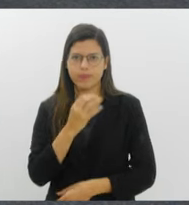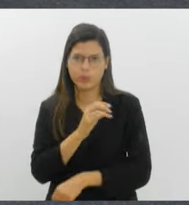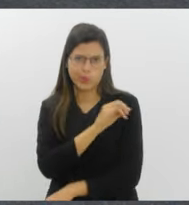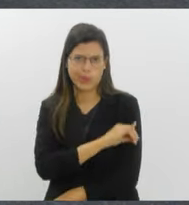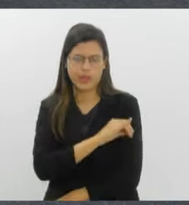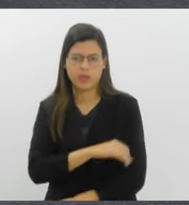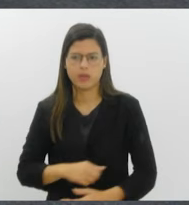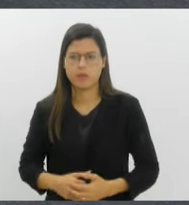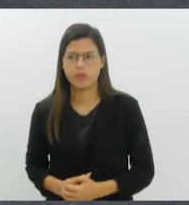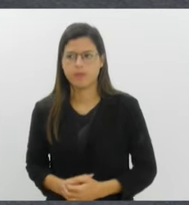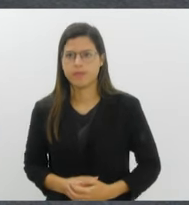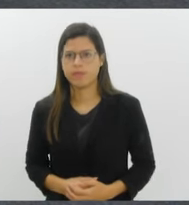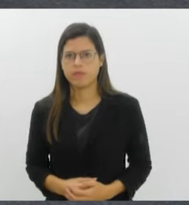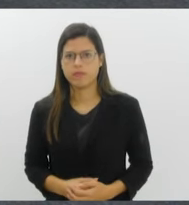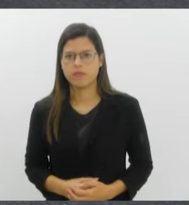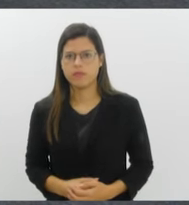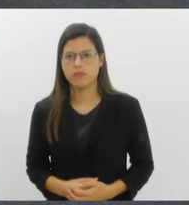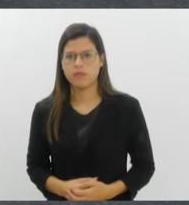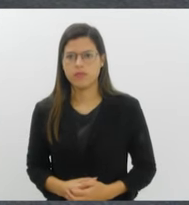Lembrar também